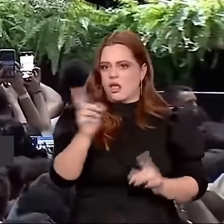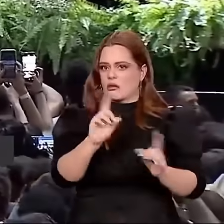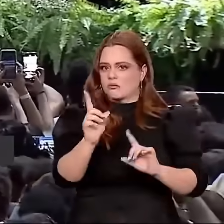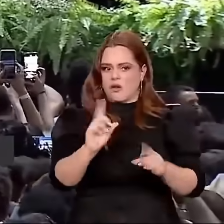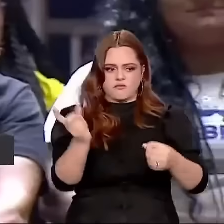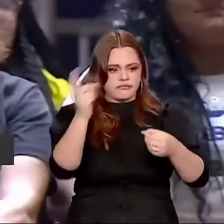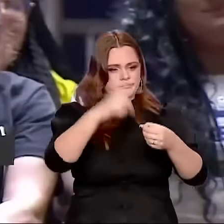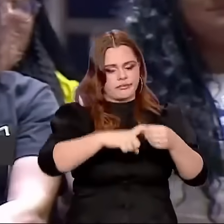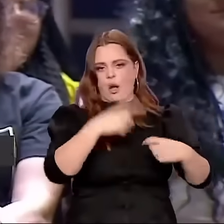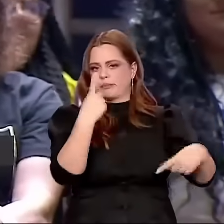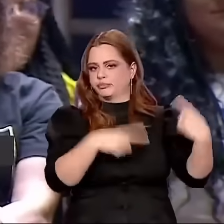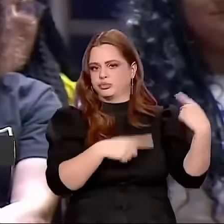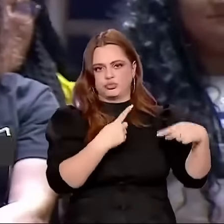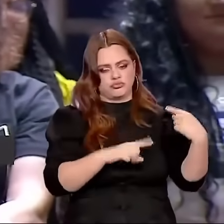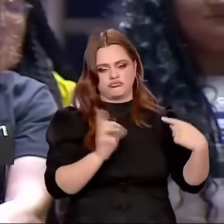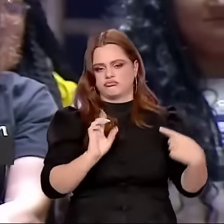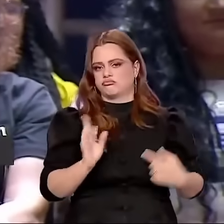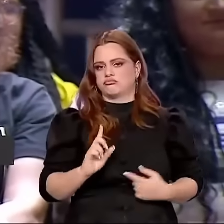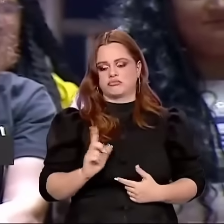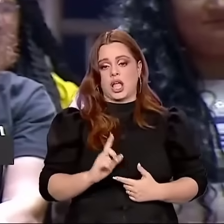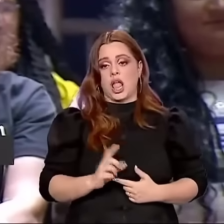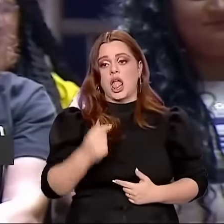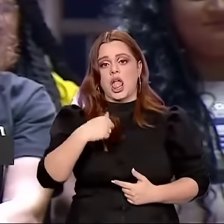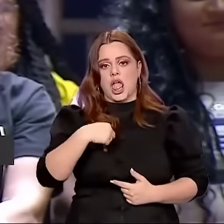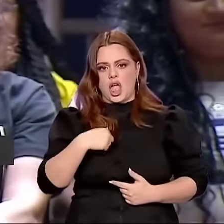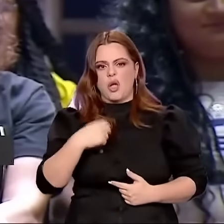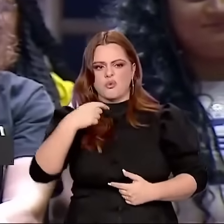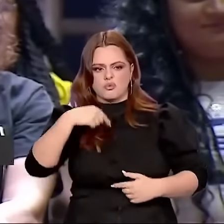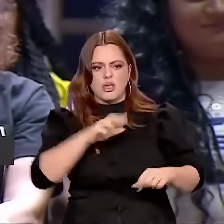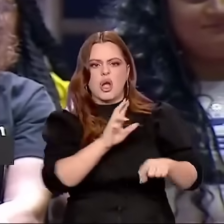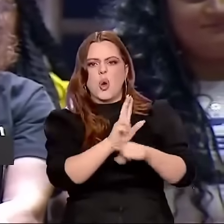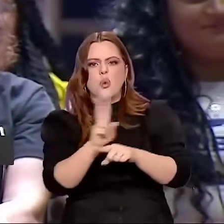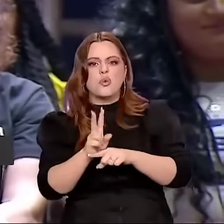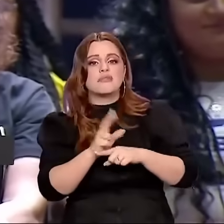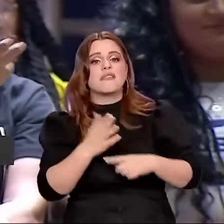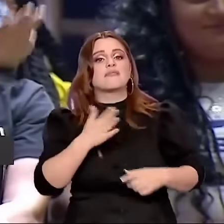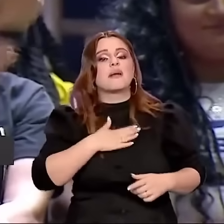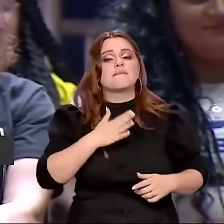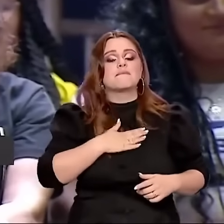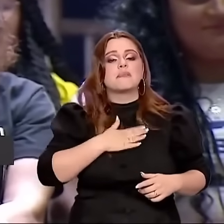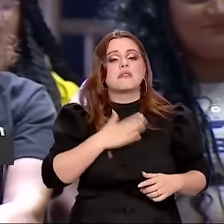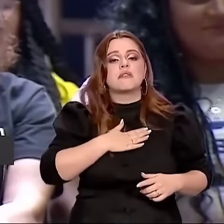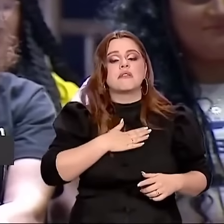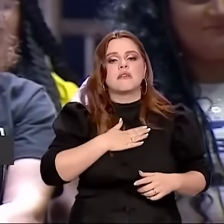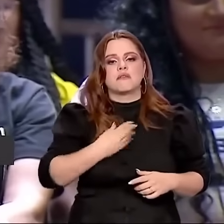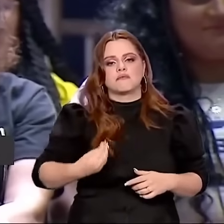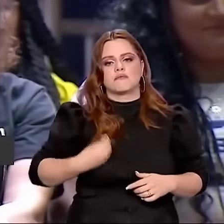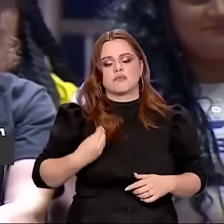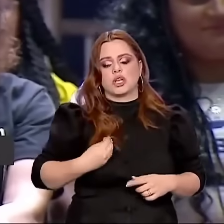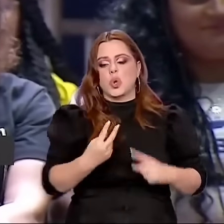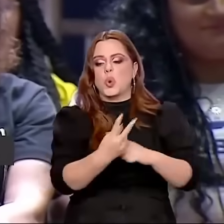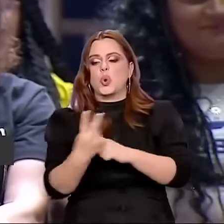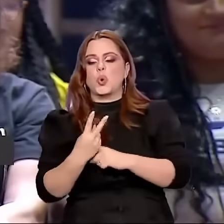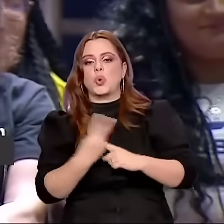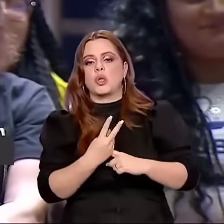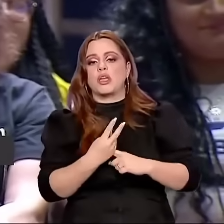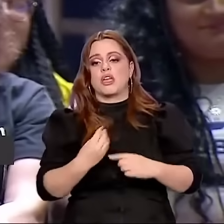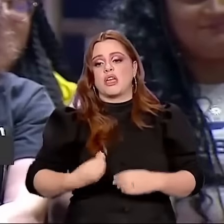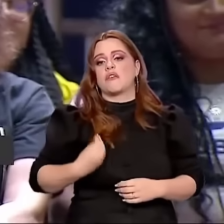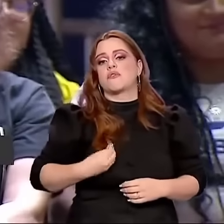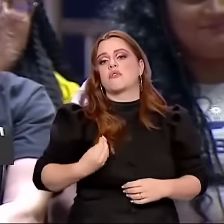para a política. Eu teria ido cuidar da minha vida e viver o meu fim de ano com a